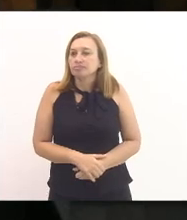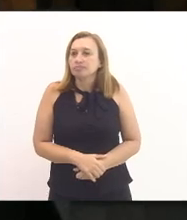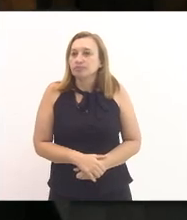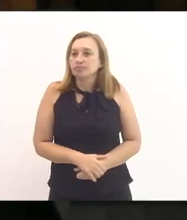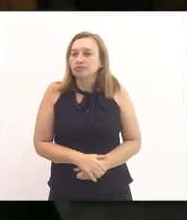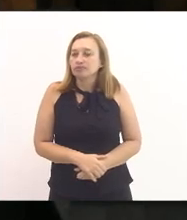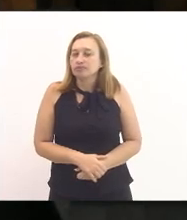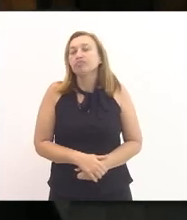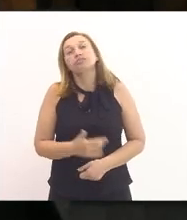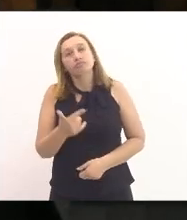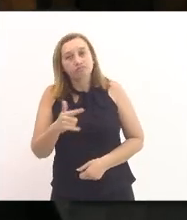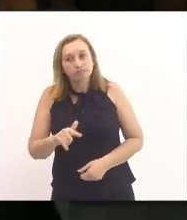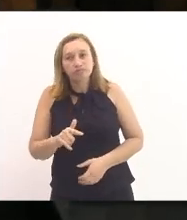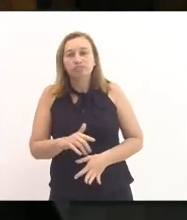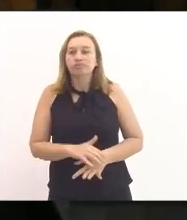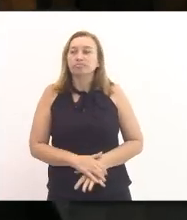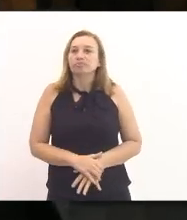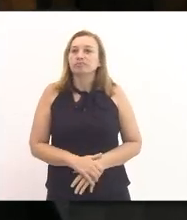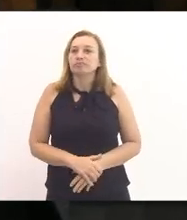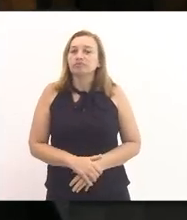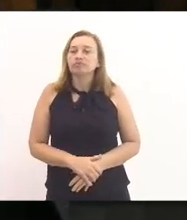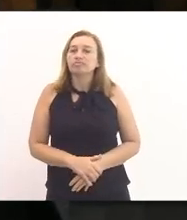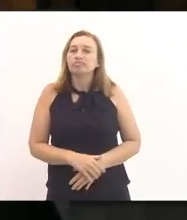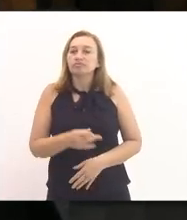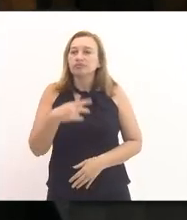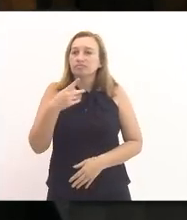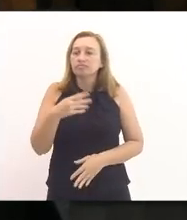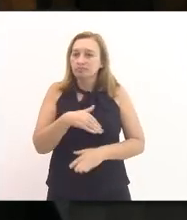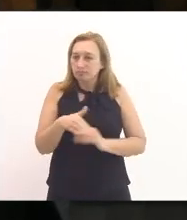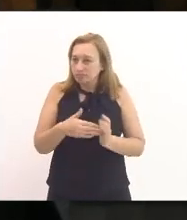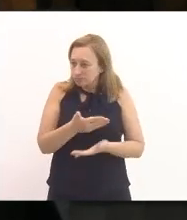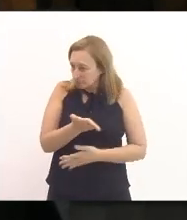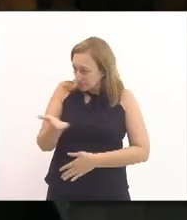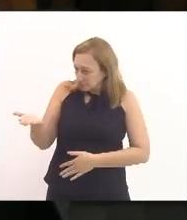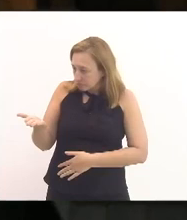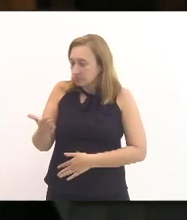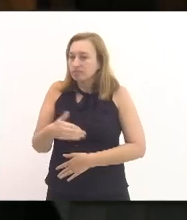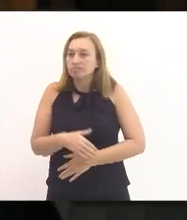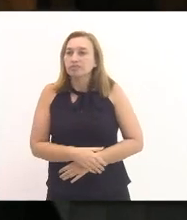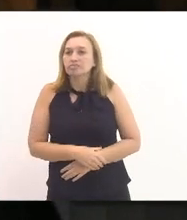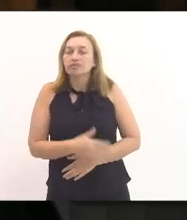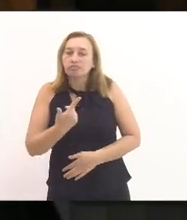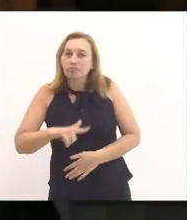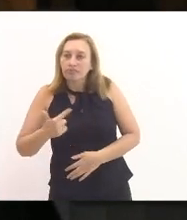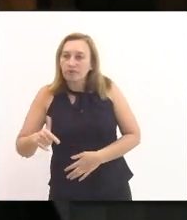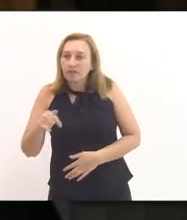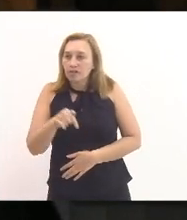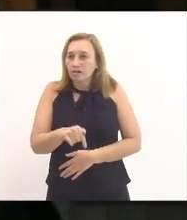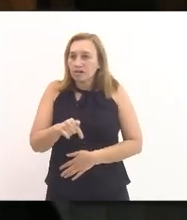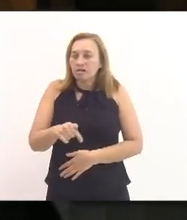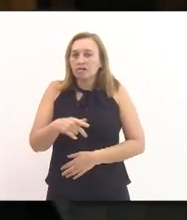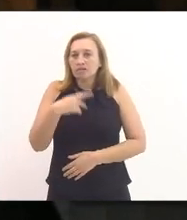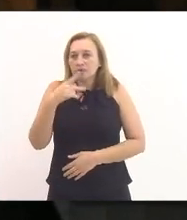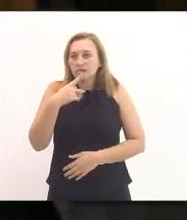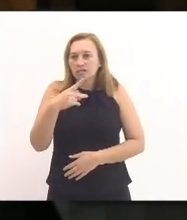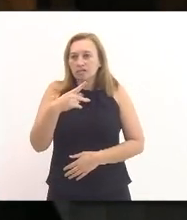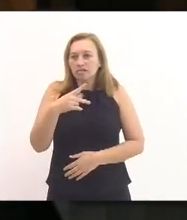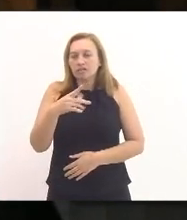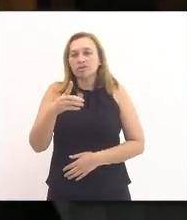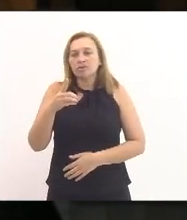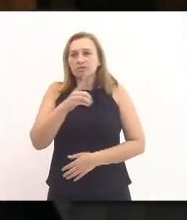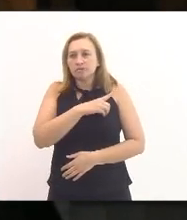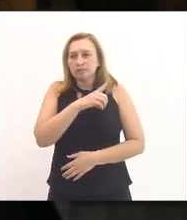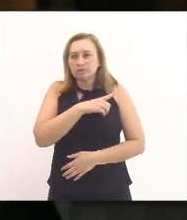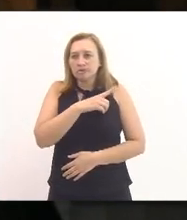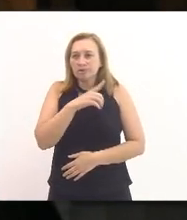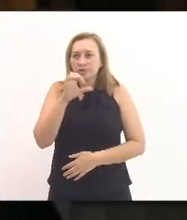E mais uma vez E conclamando aí a todos como é repetindo aqui quando as palavras do Delegado